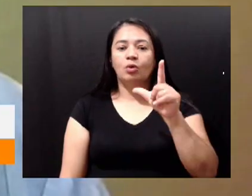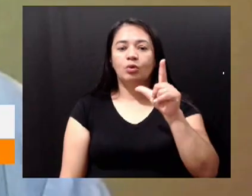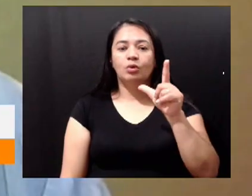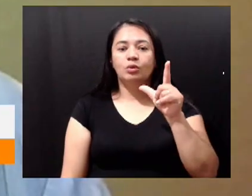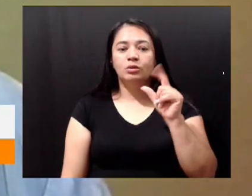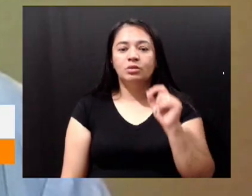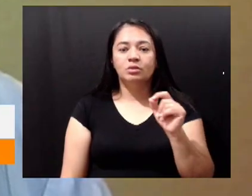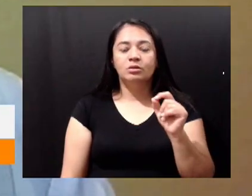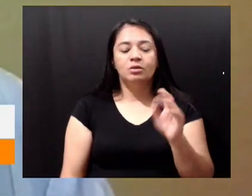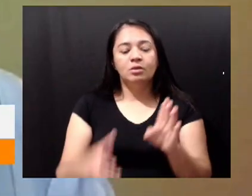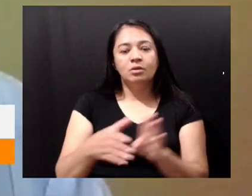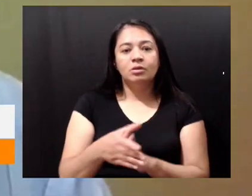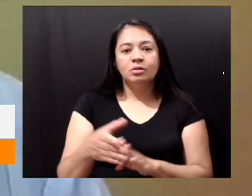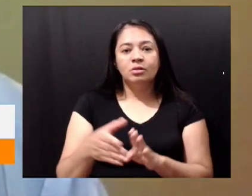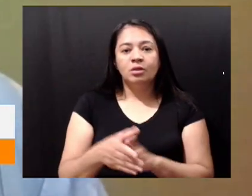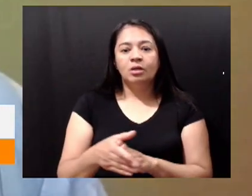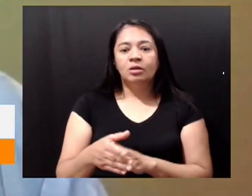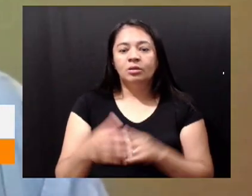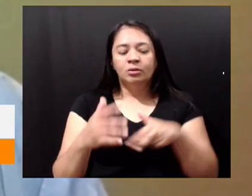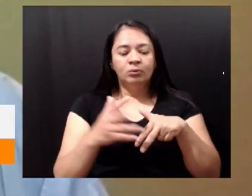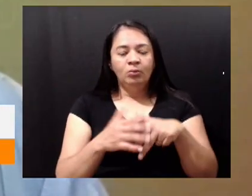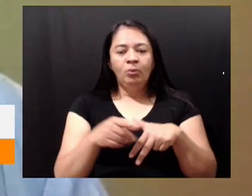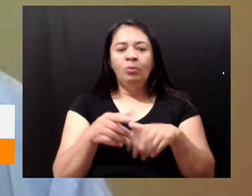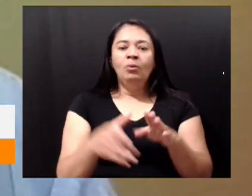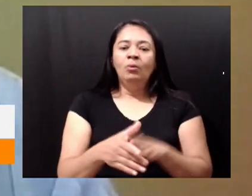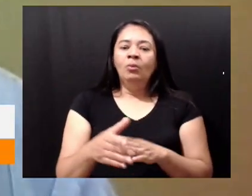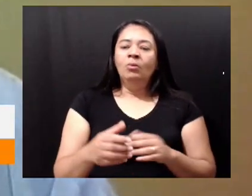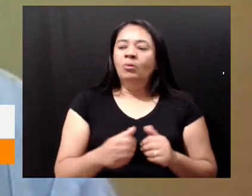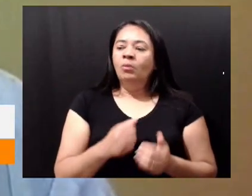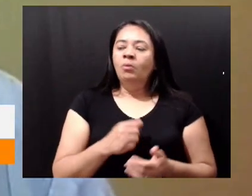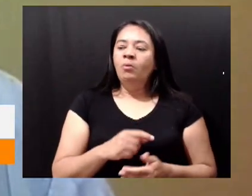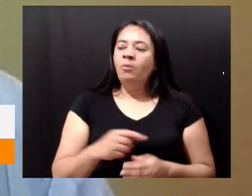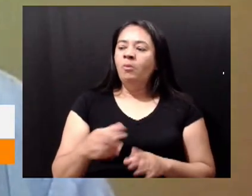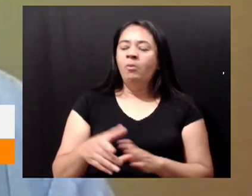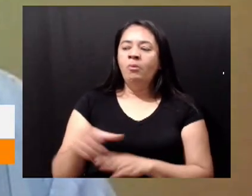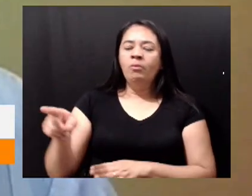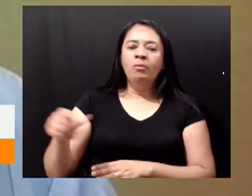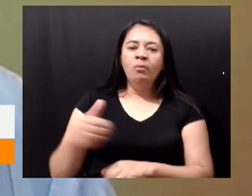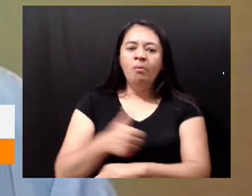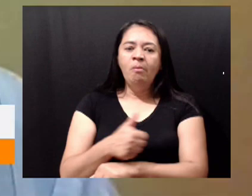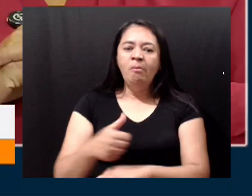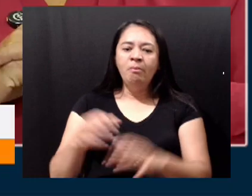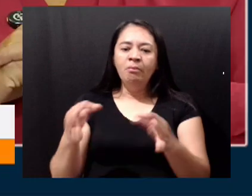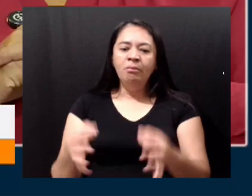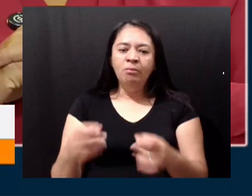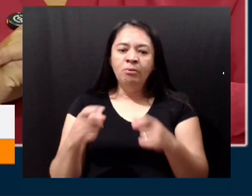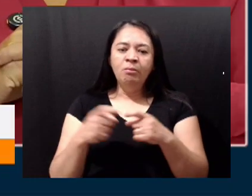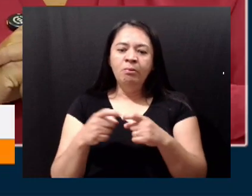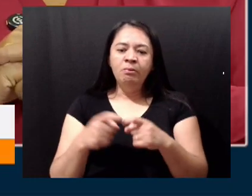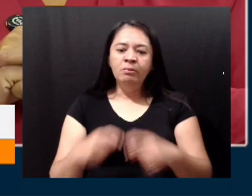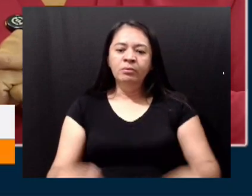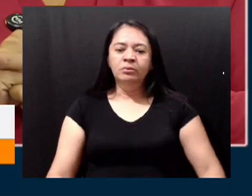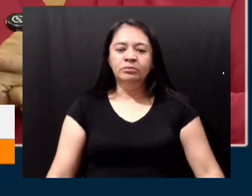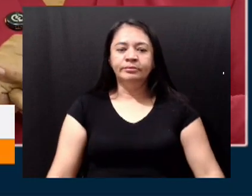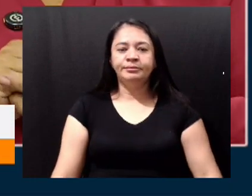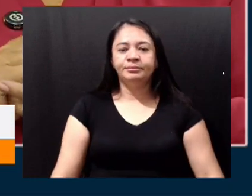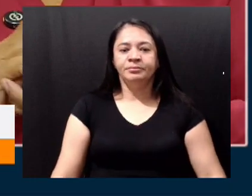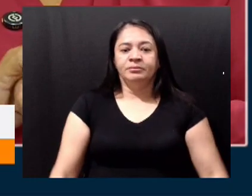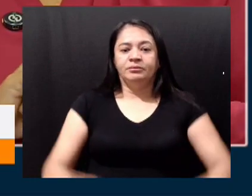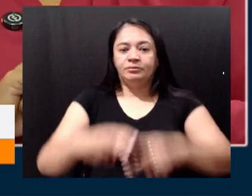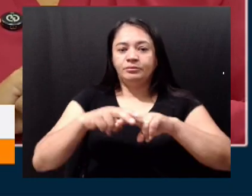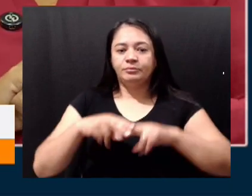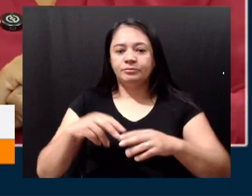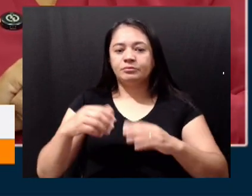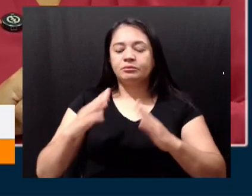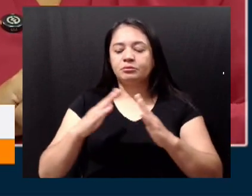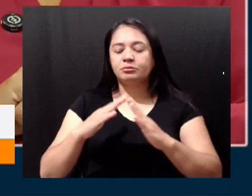encaminhar o paciente para o profissional adequado quando necessário, né? É Então, verdade. o farmacêutico ele tem as condições